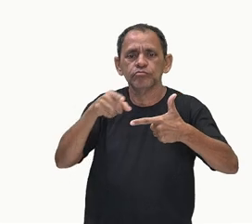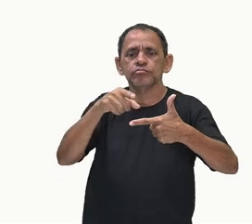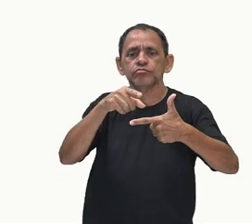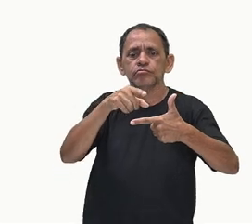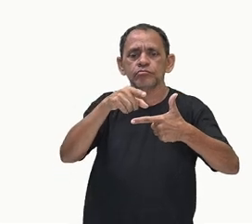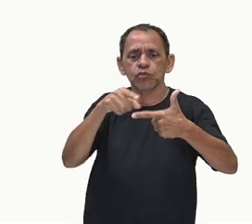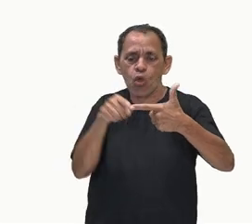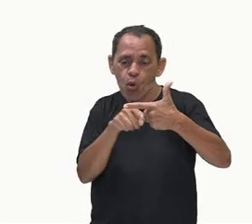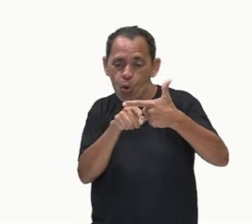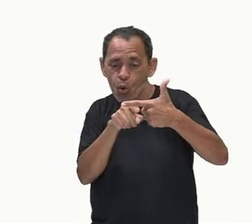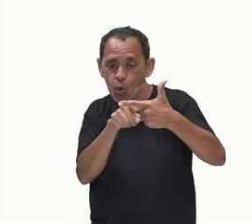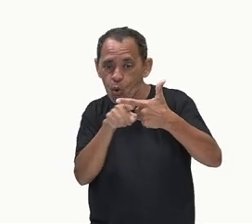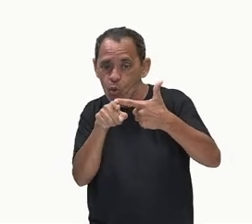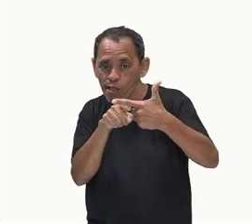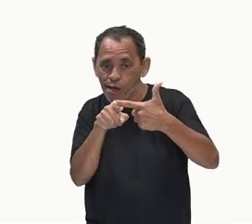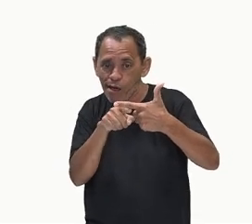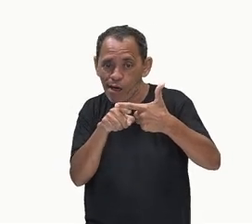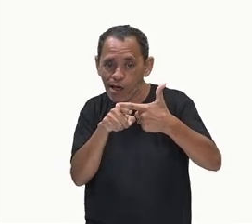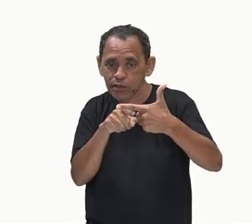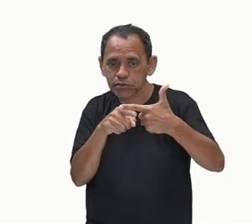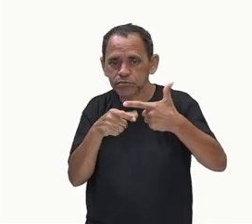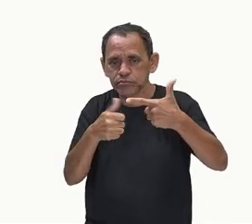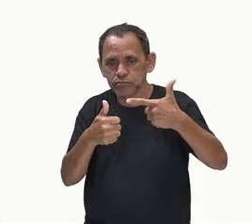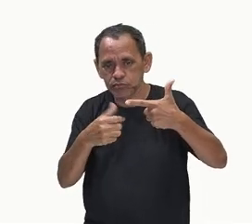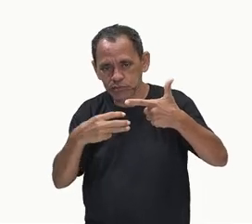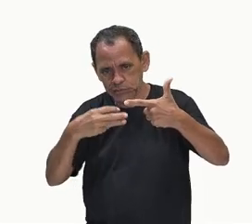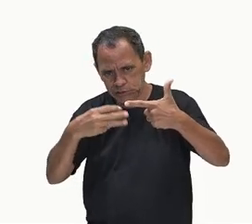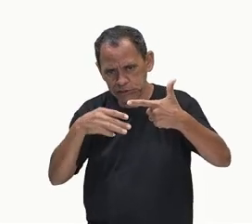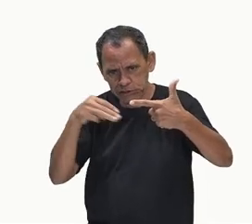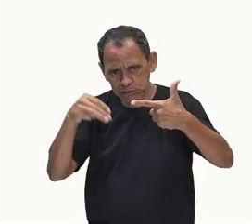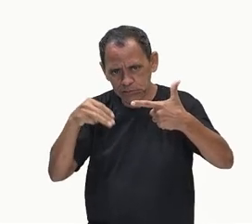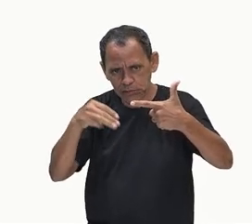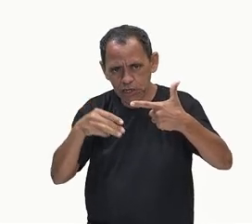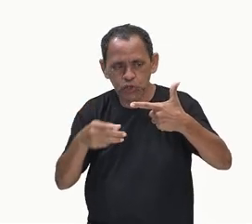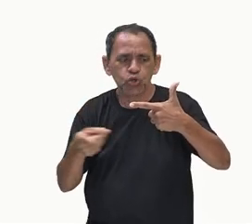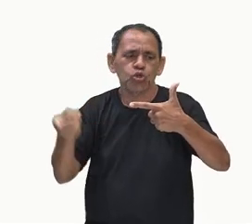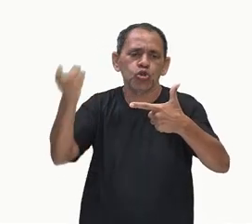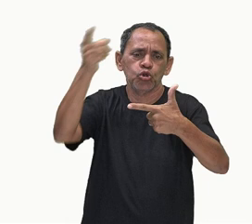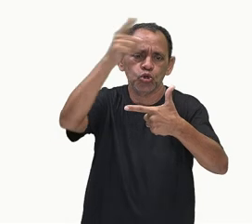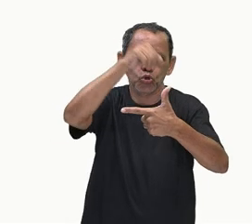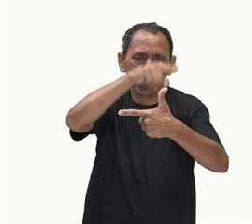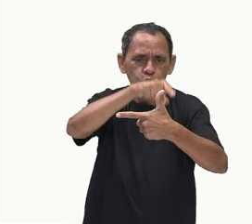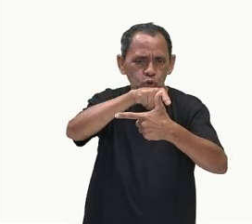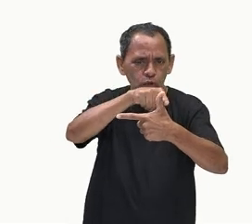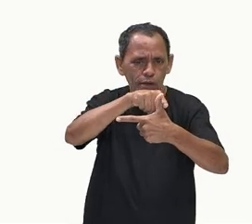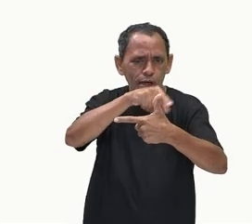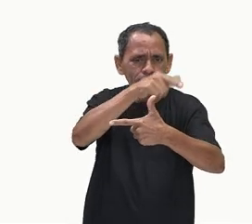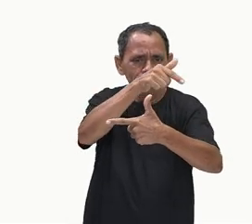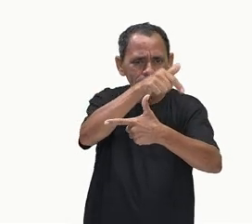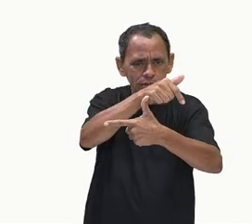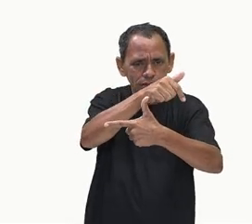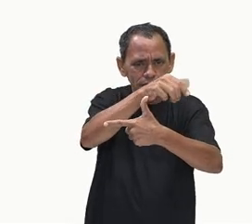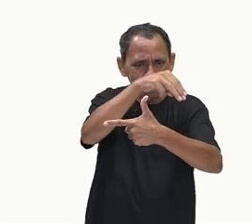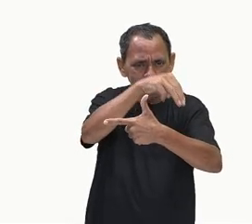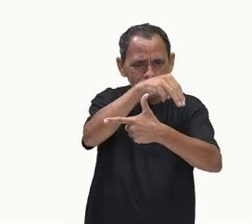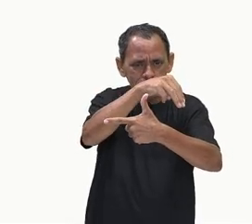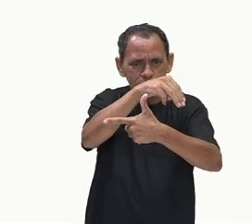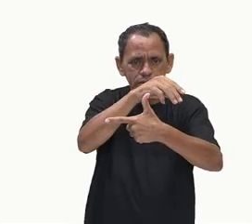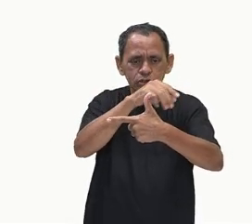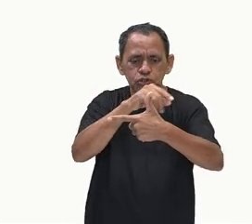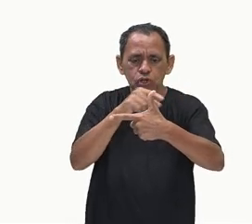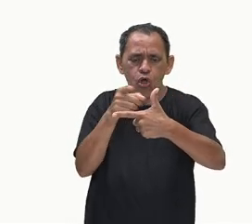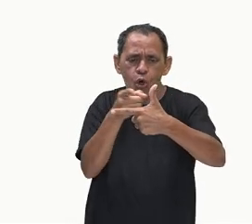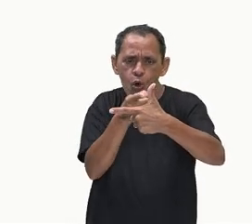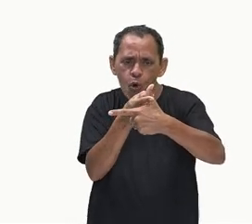m e o outro lado mede 7 m e o ângulo está entre essas